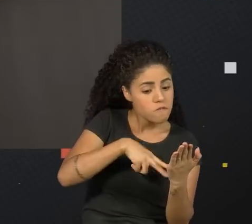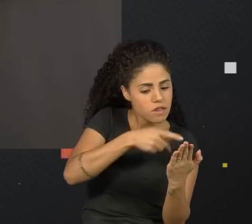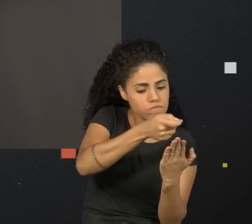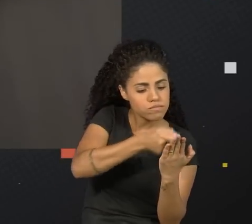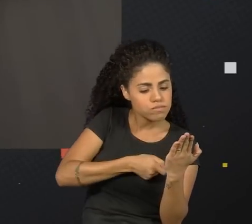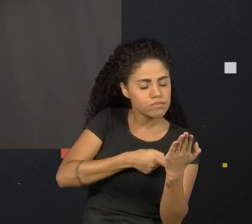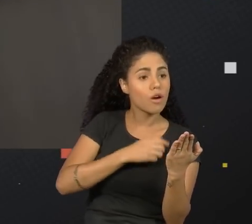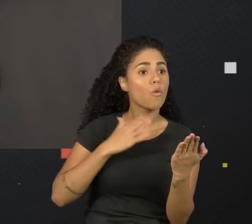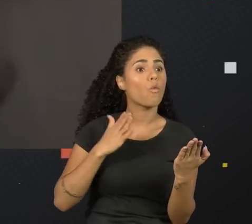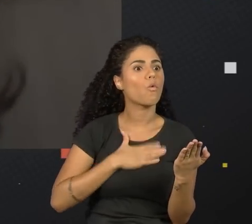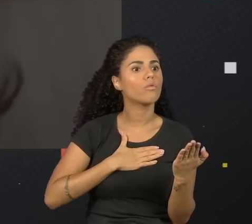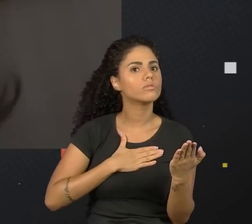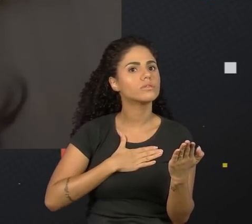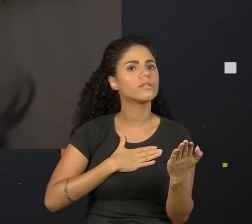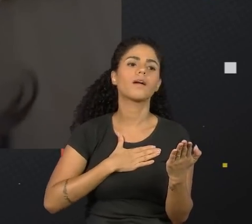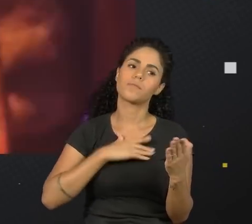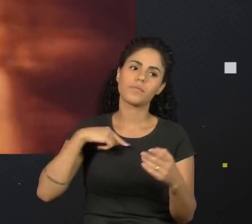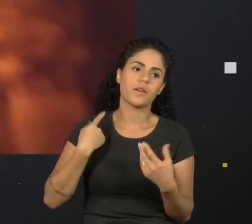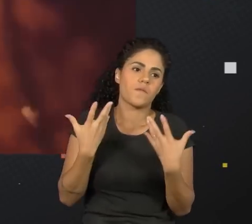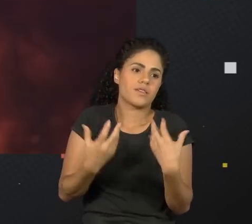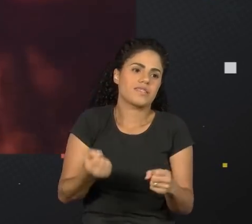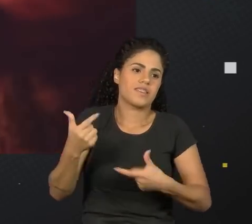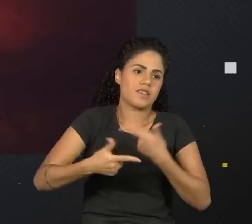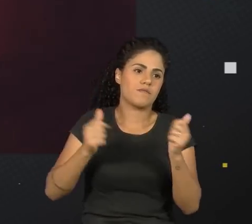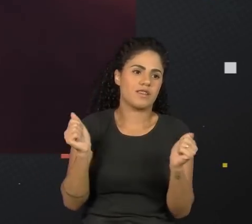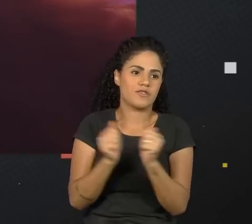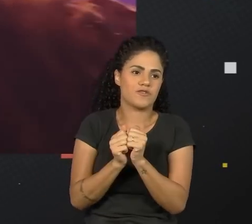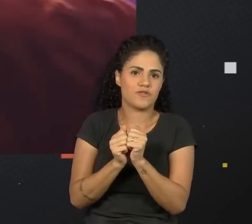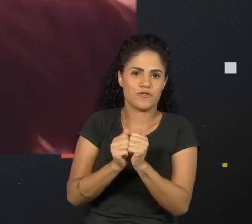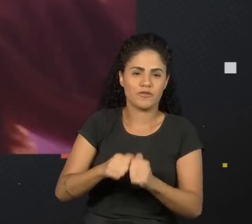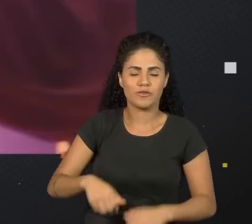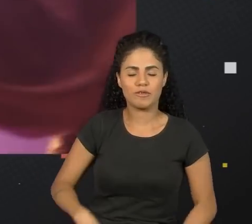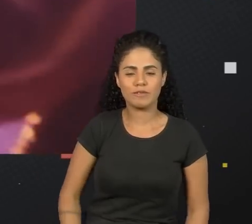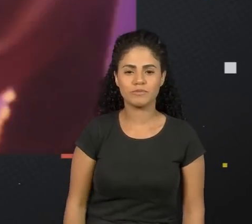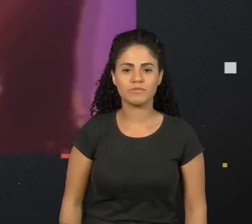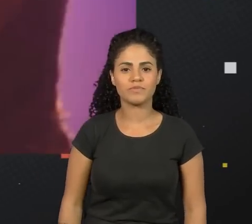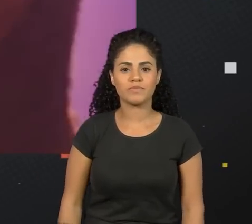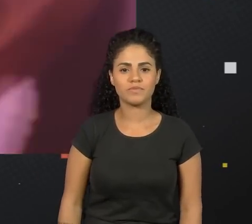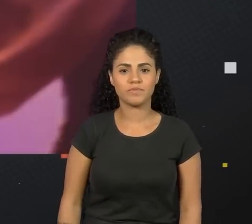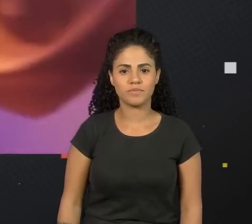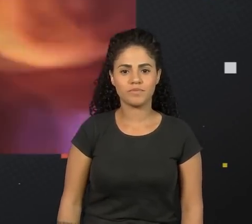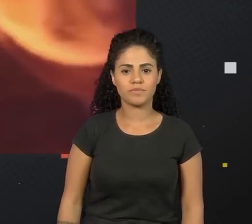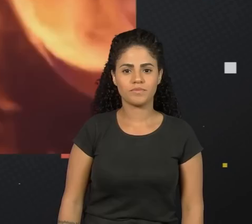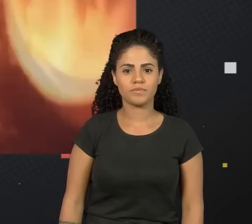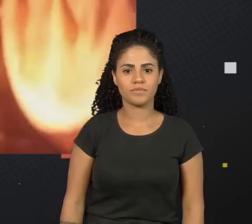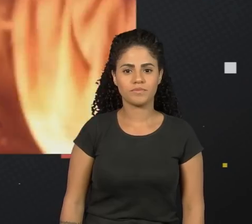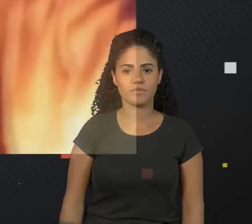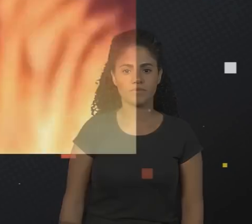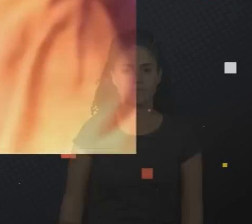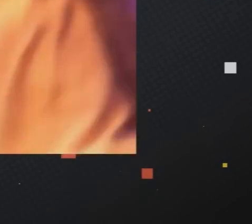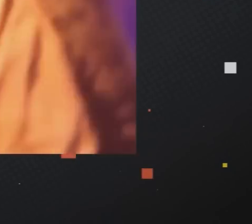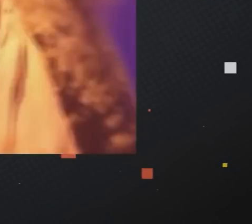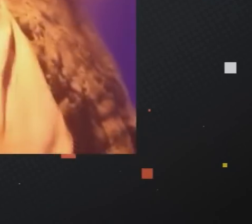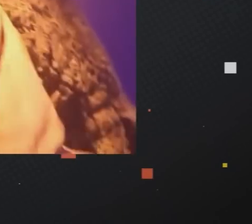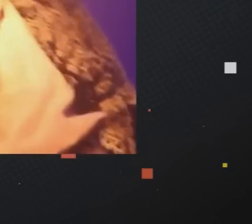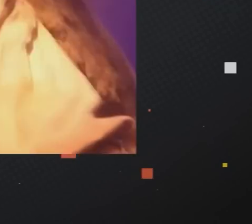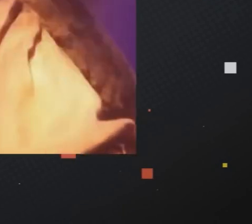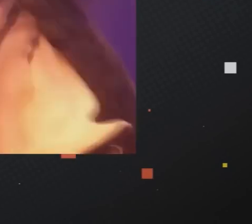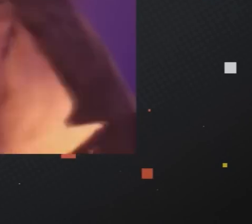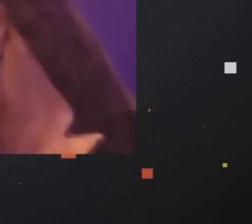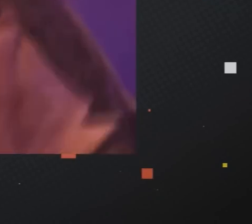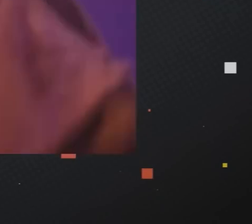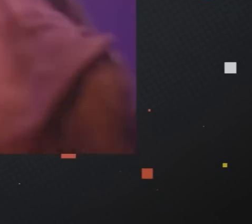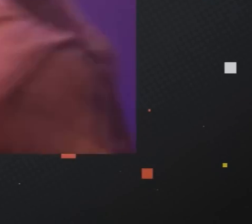Gostei muito e nós fizemos. Glória ao bravo pueblo que el jugo lanzó, la ley